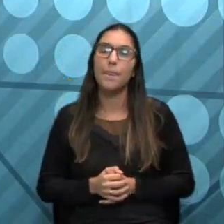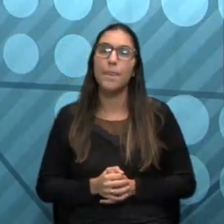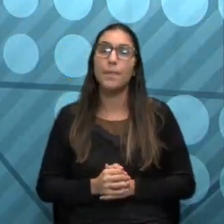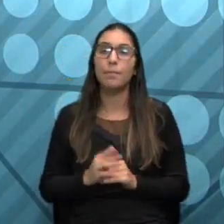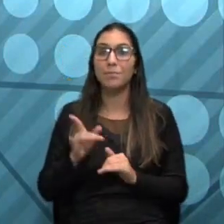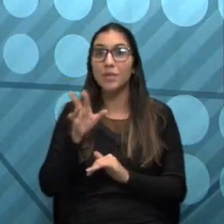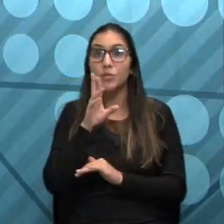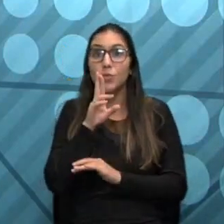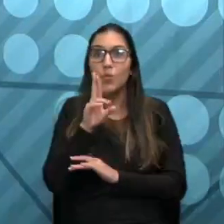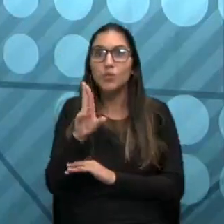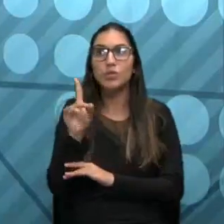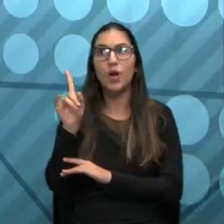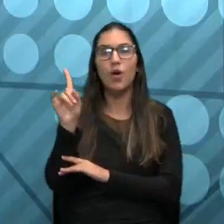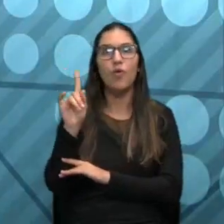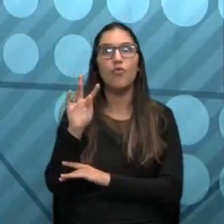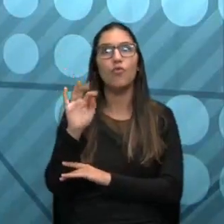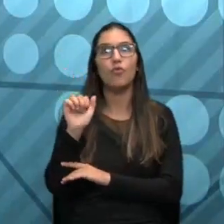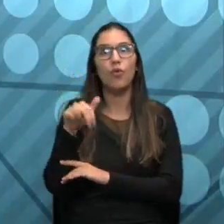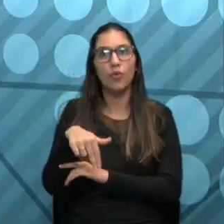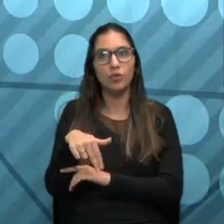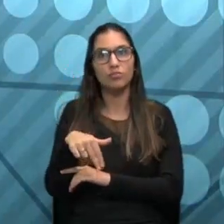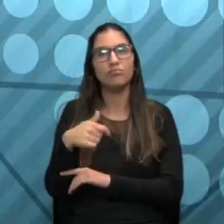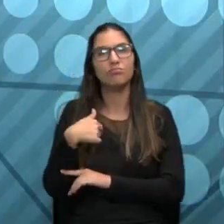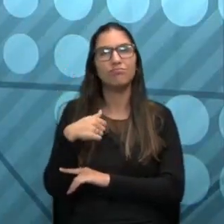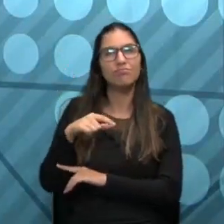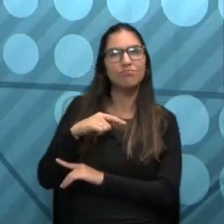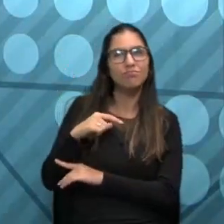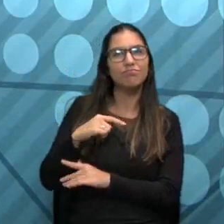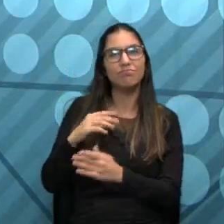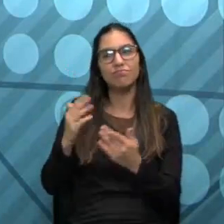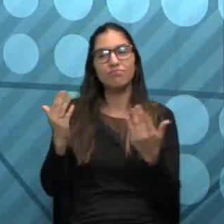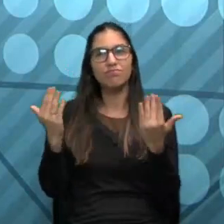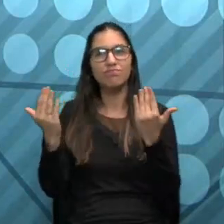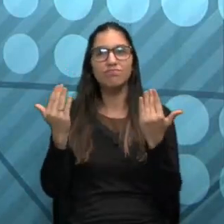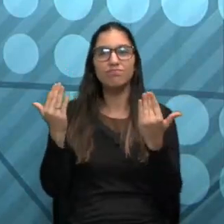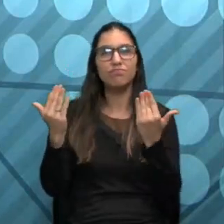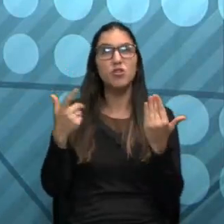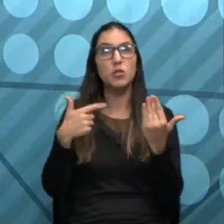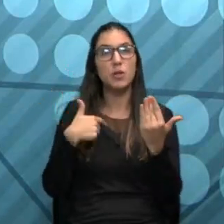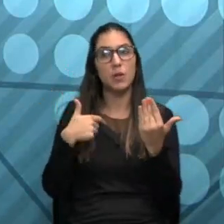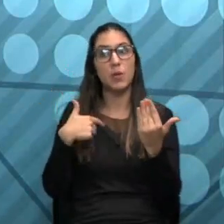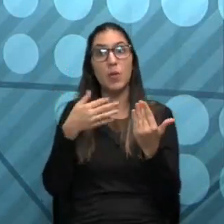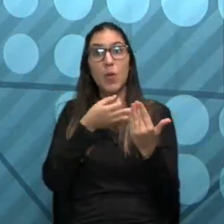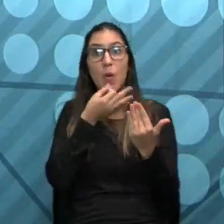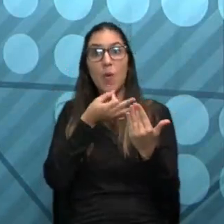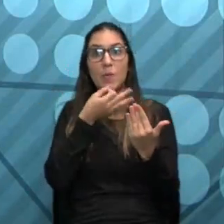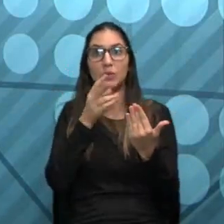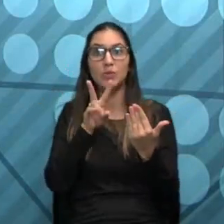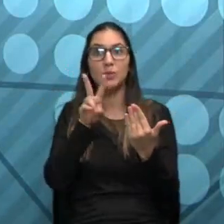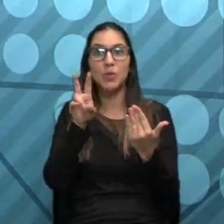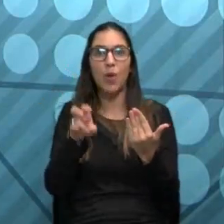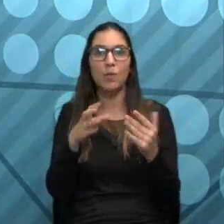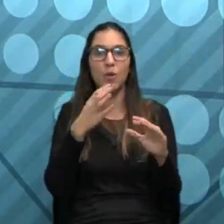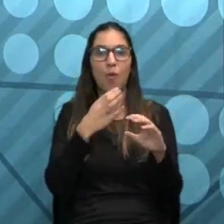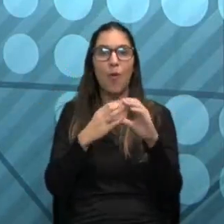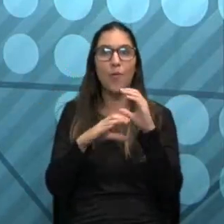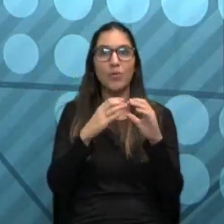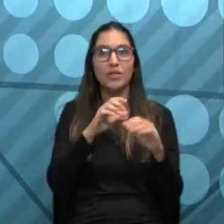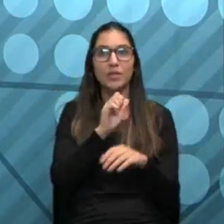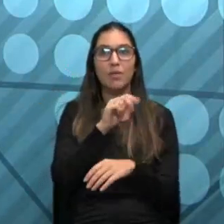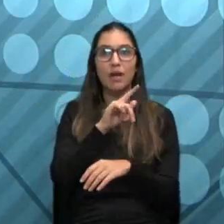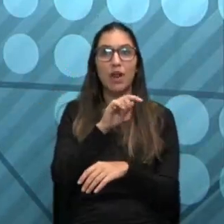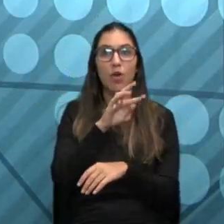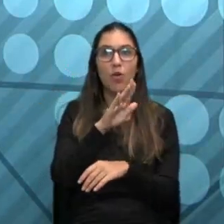na resolução do fórum, e eu tive alguns pontos que foram comentados lá sobre a comunicação analógica, a